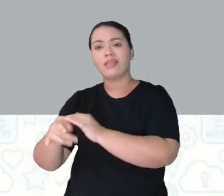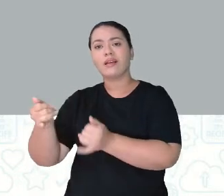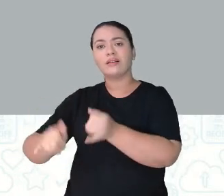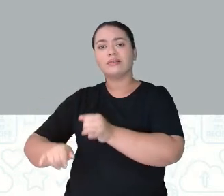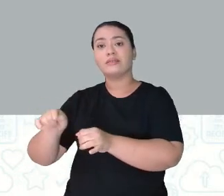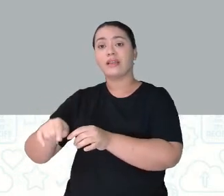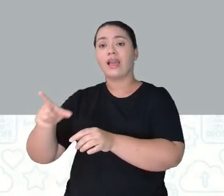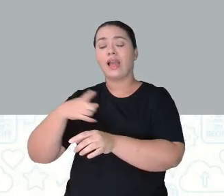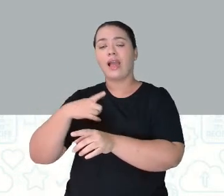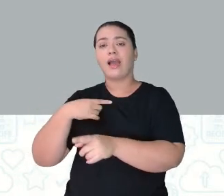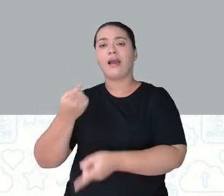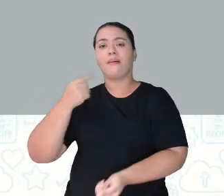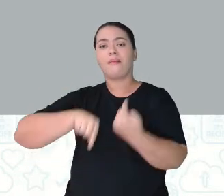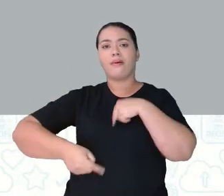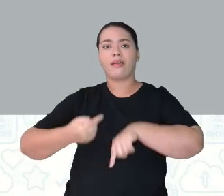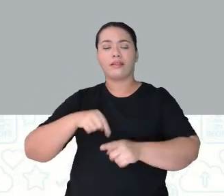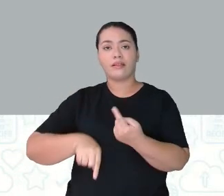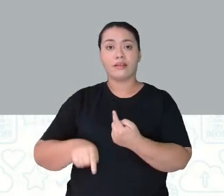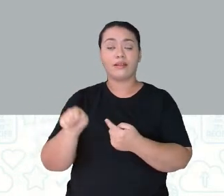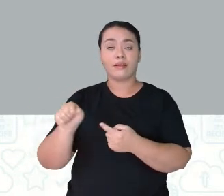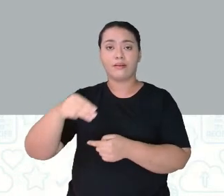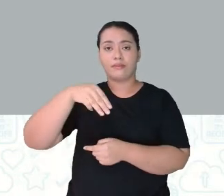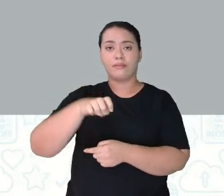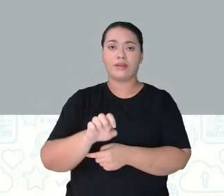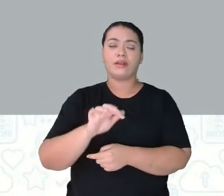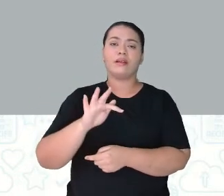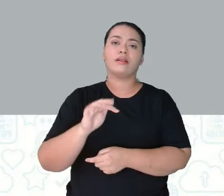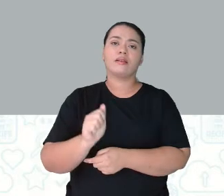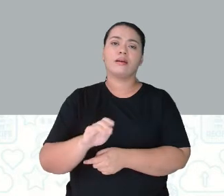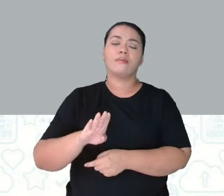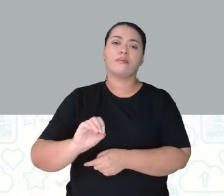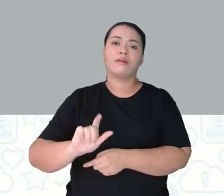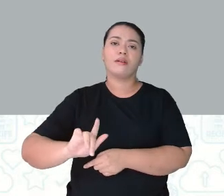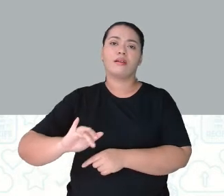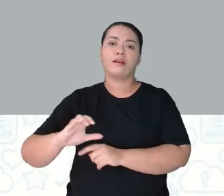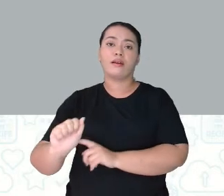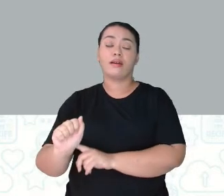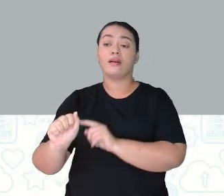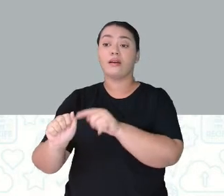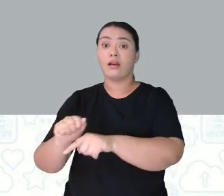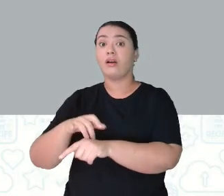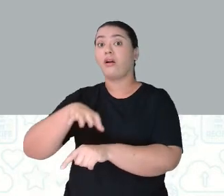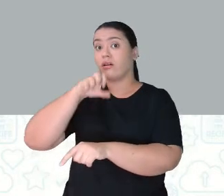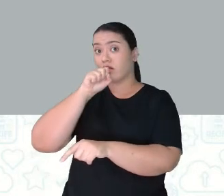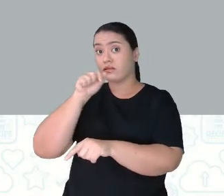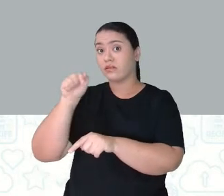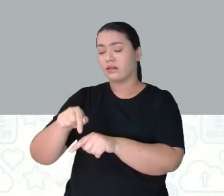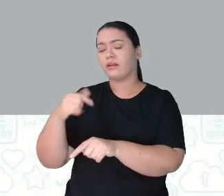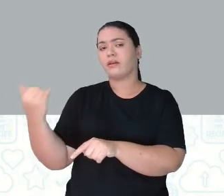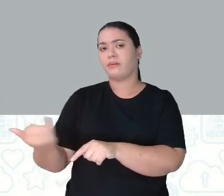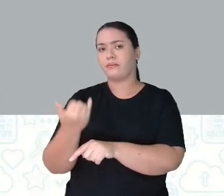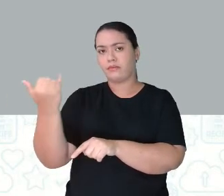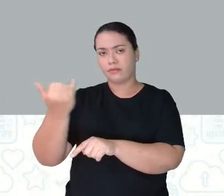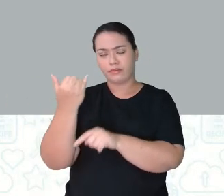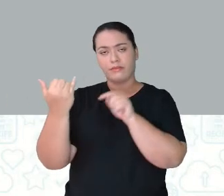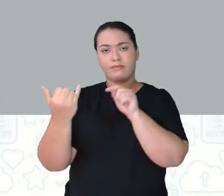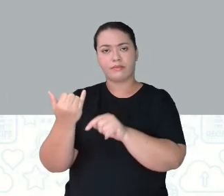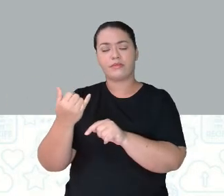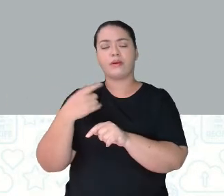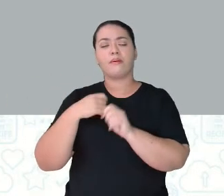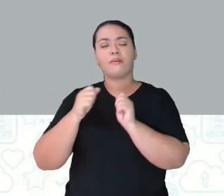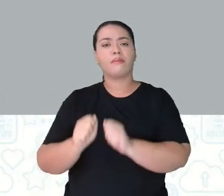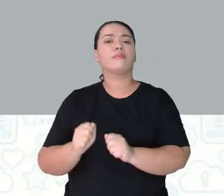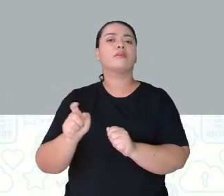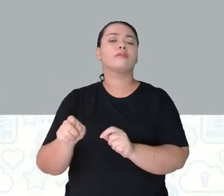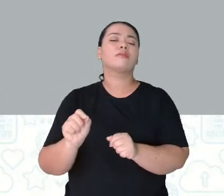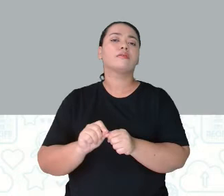atividades metabólicas. E o oxigênio, nesse processo, é um elemento muito importante para que esse processo possa ocorrer,